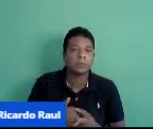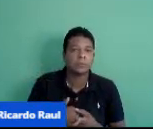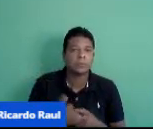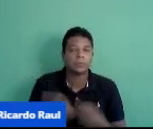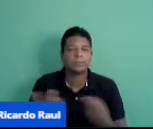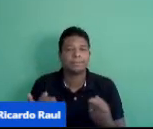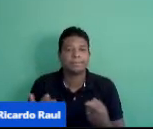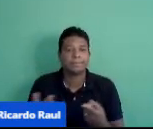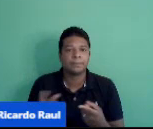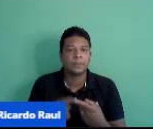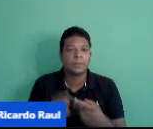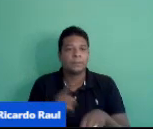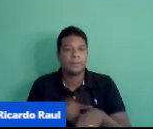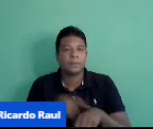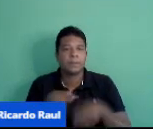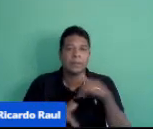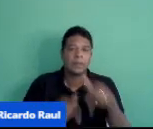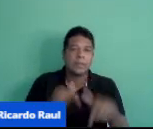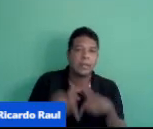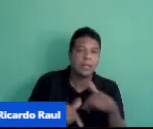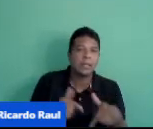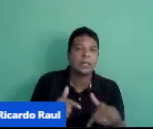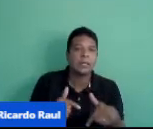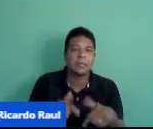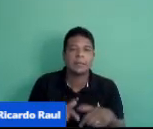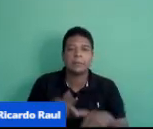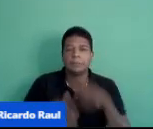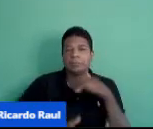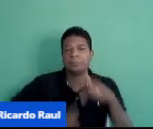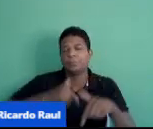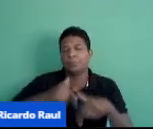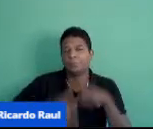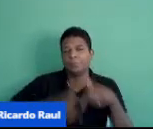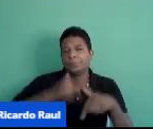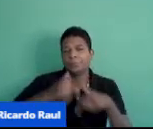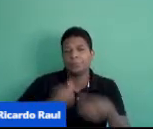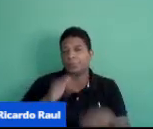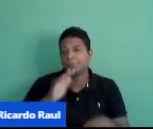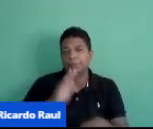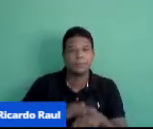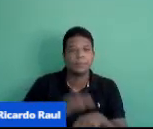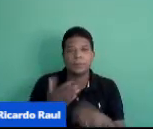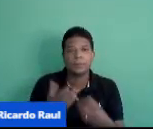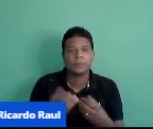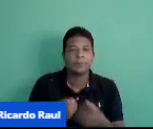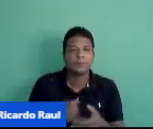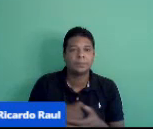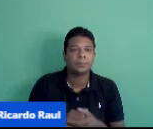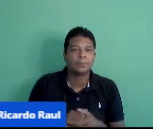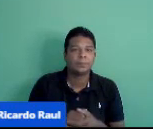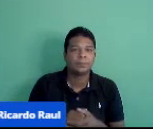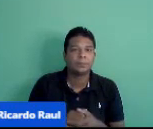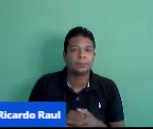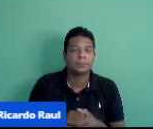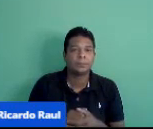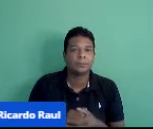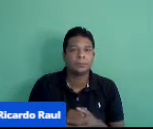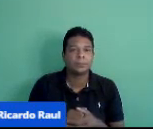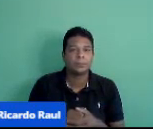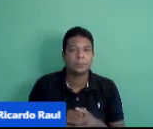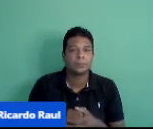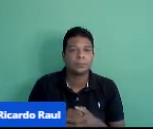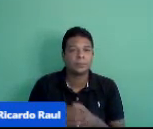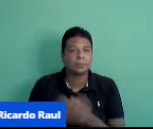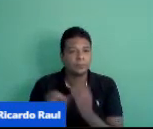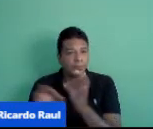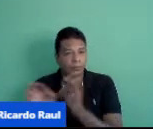de tempo de serviço, já tem muito trabalho, seria um trabalho a mais, né? Assim, é claro que você elabora o vídeo,